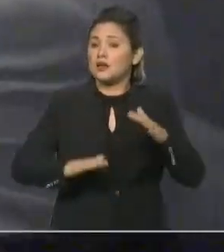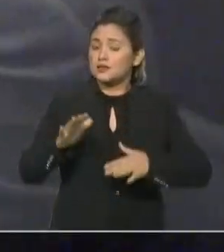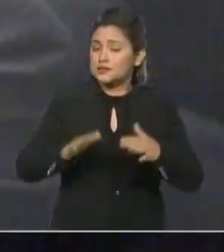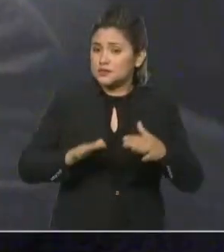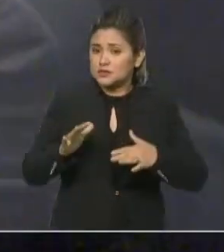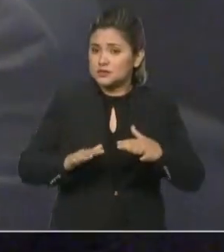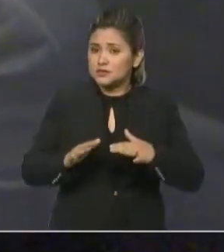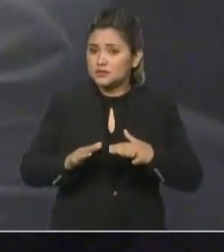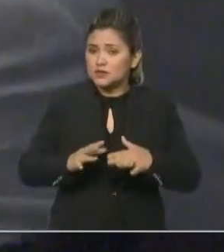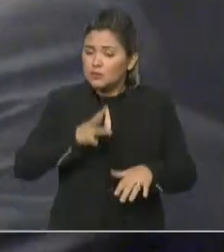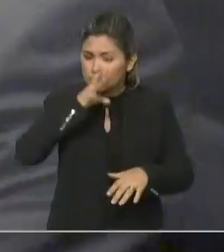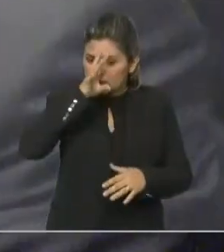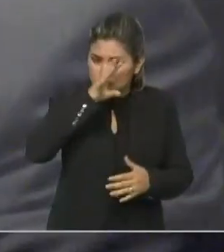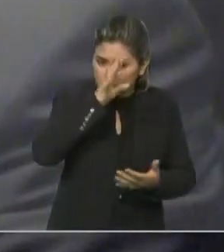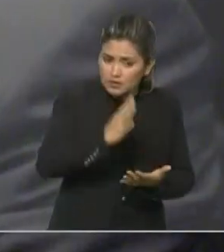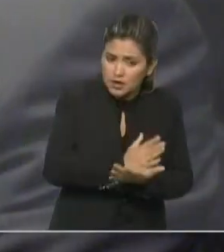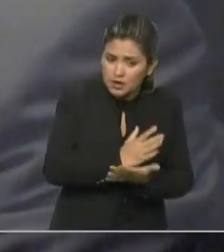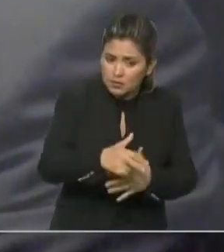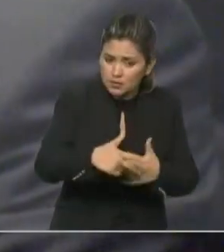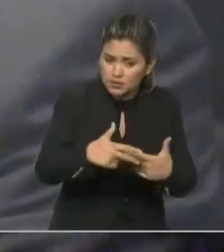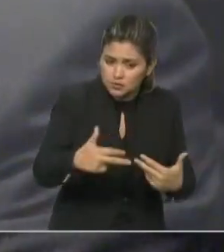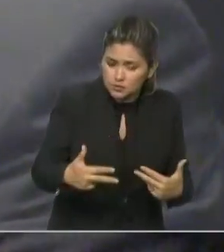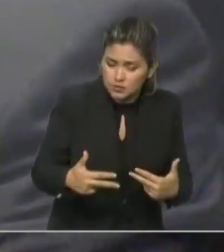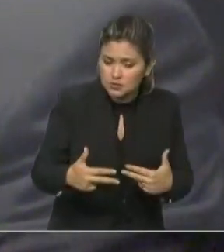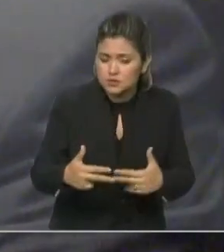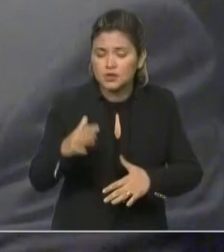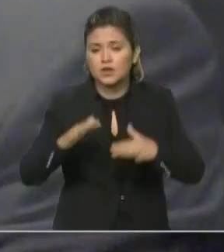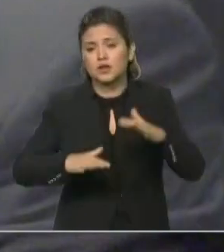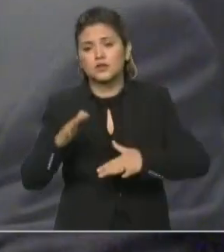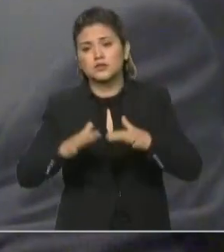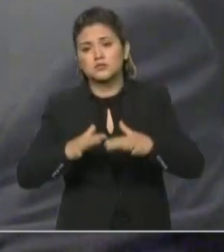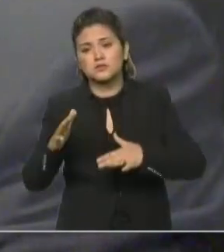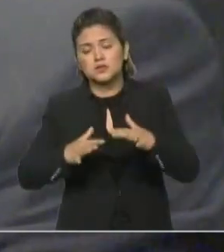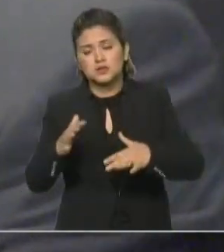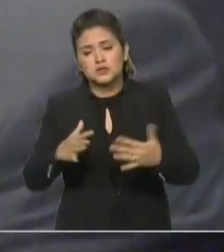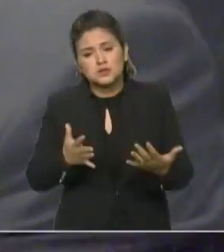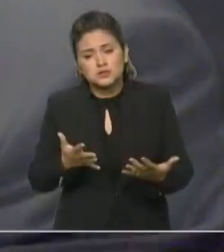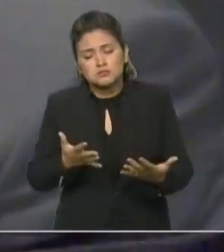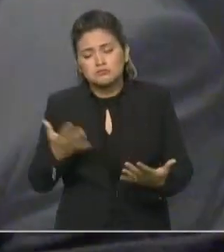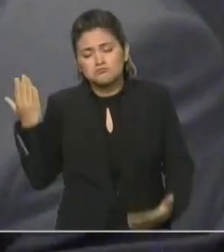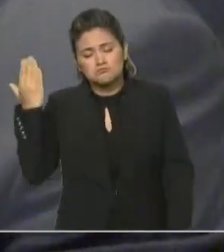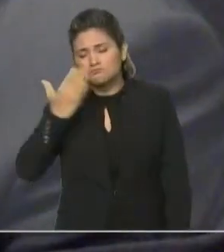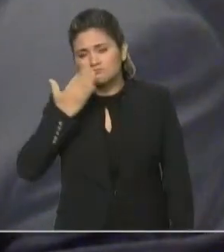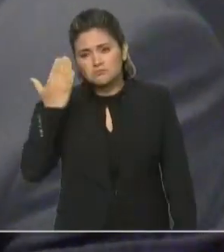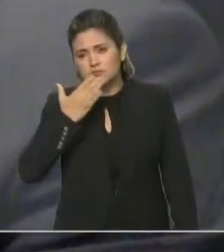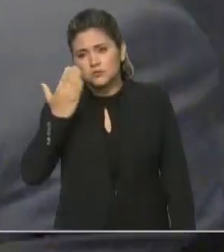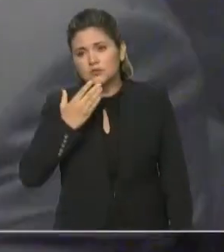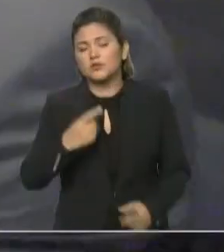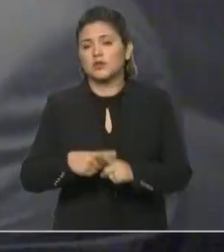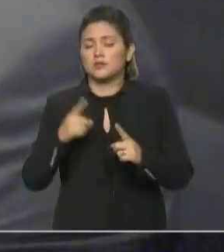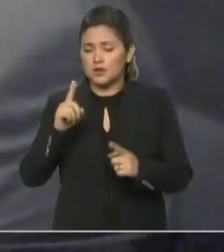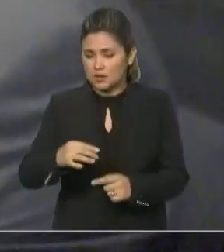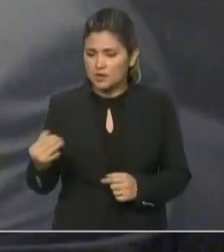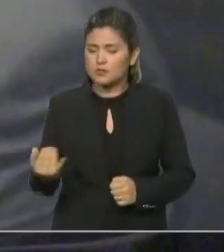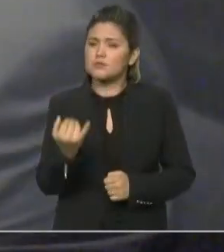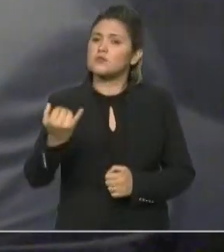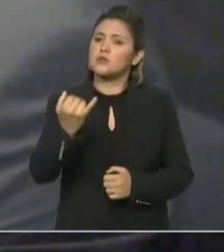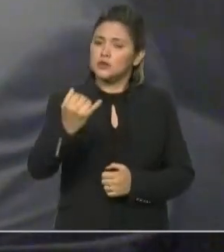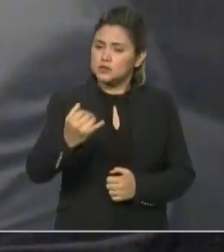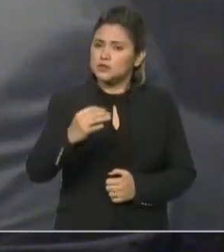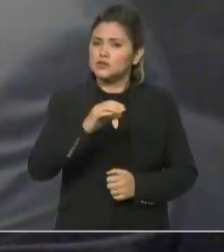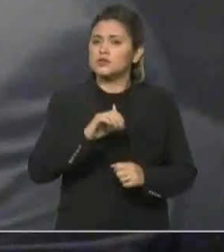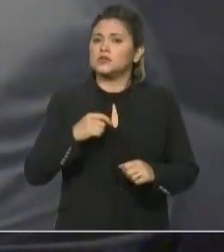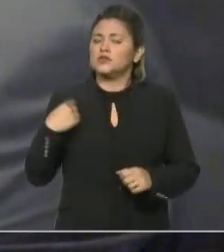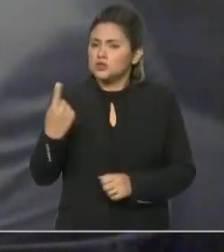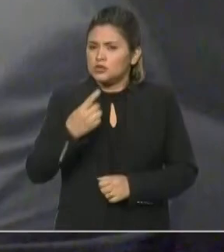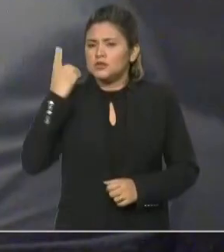e que a Assembleia pode detectar, para que a gente possa fazer esse estudo de impacto ambiental também aqui para a nossa cidade